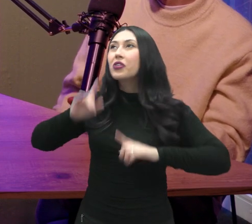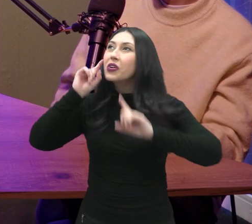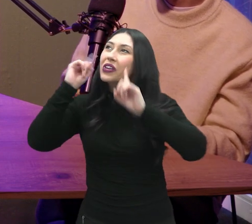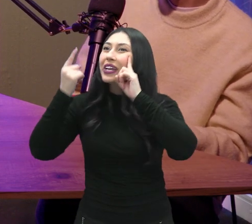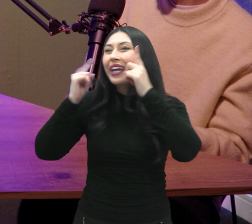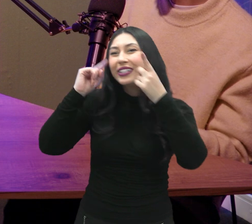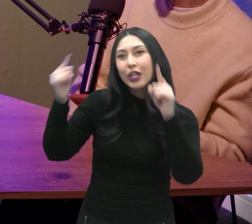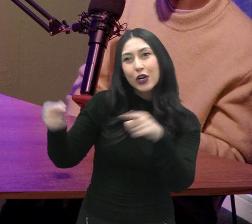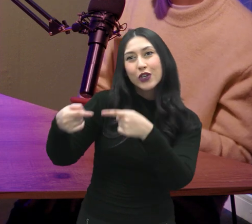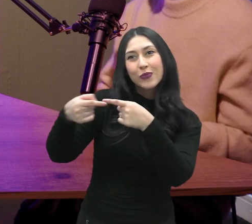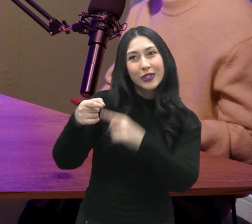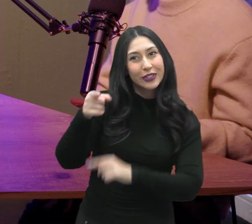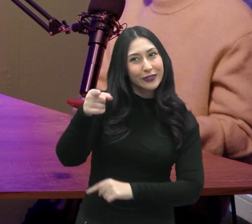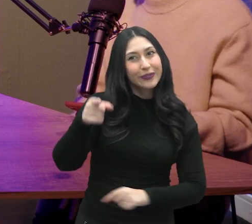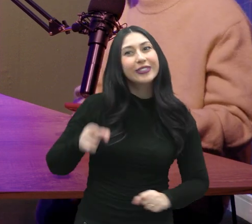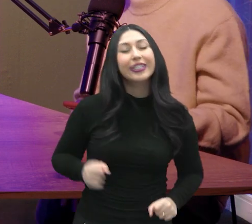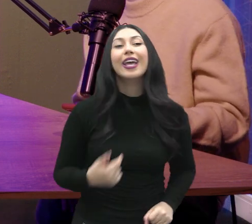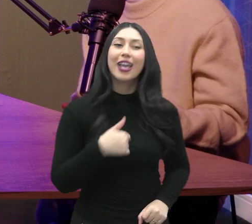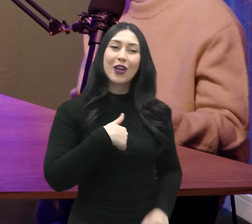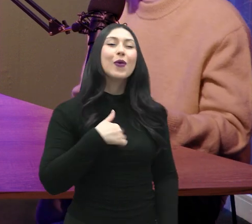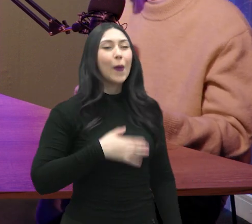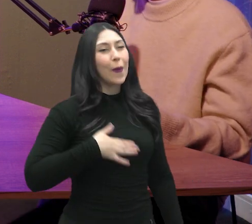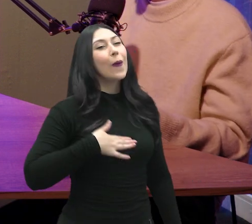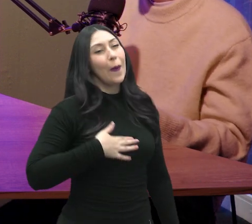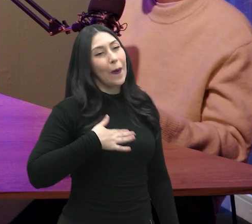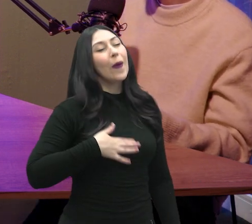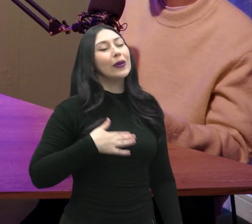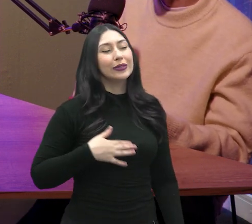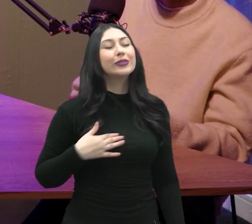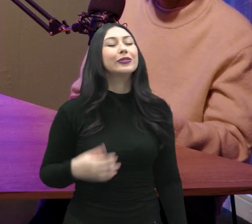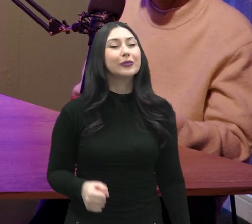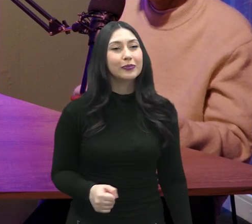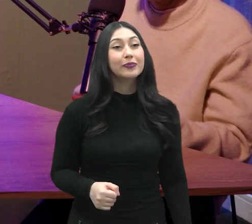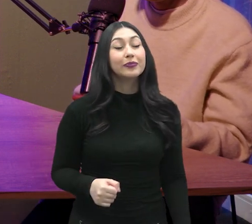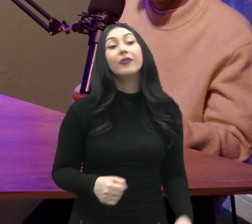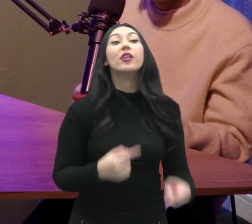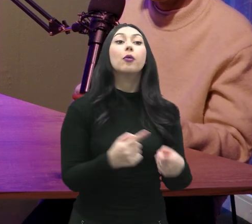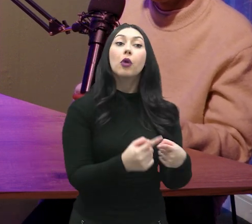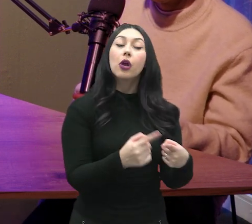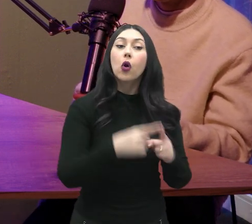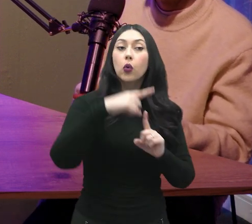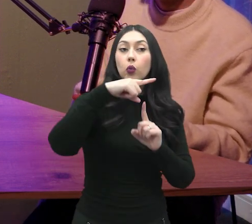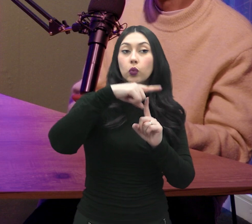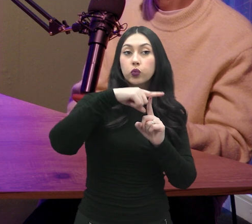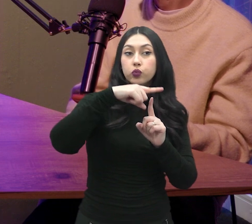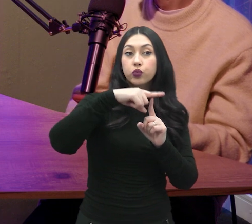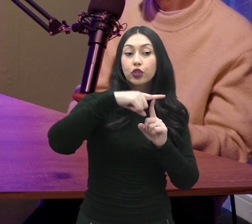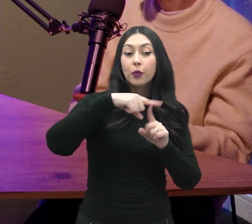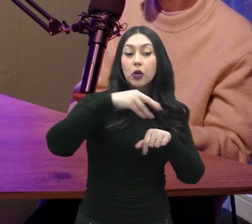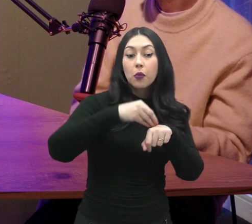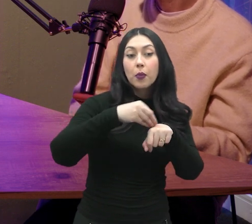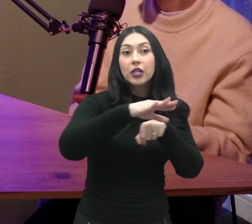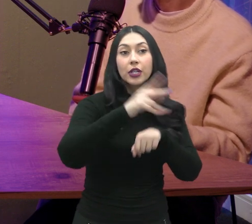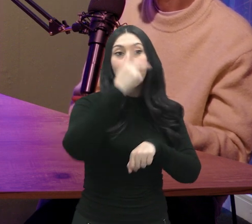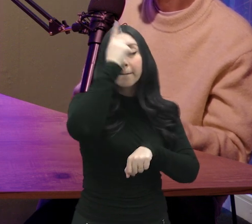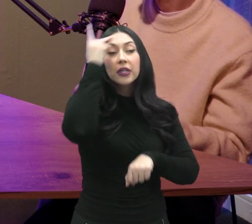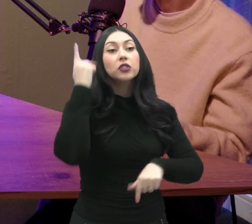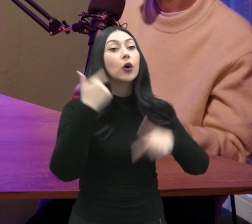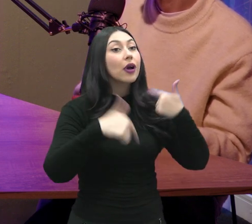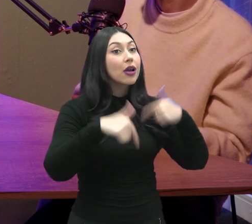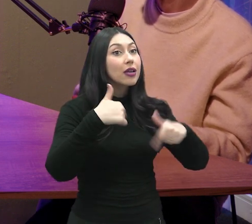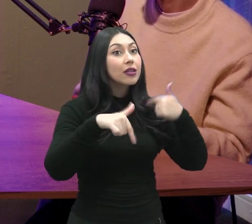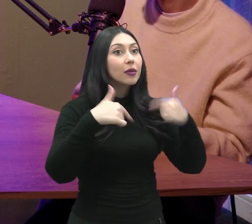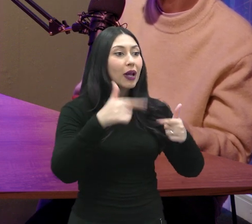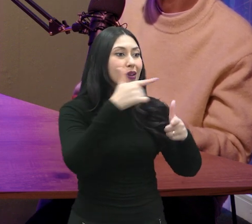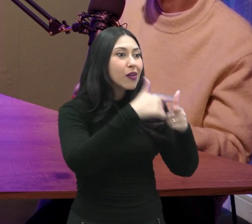criativo, essa é mais a sua vibe, Tami. Eu adoro o descanso criativo. E esse descanso é muito recomendado, inclusive, para pessoas